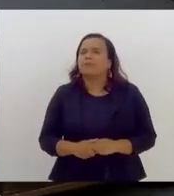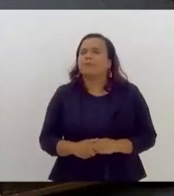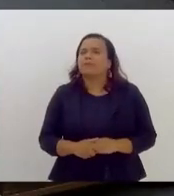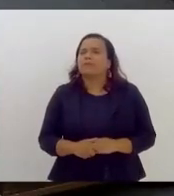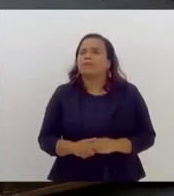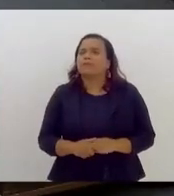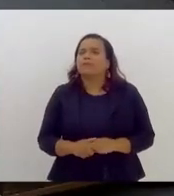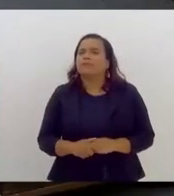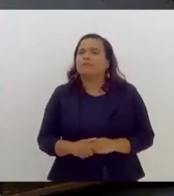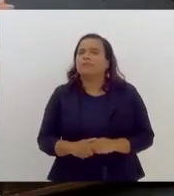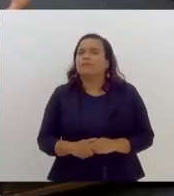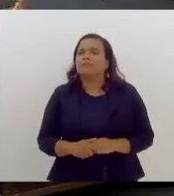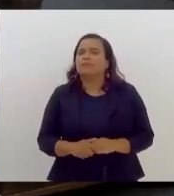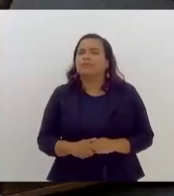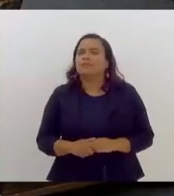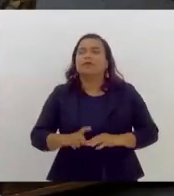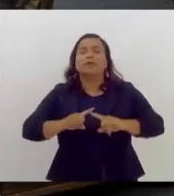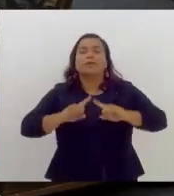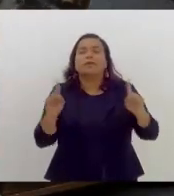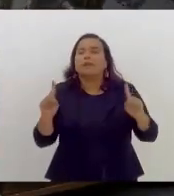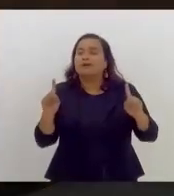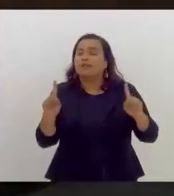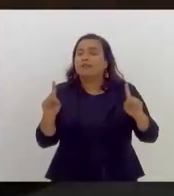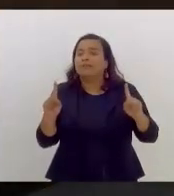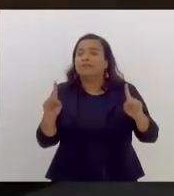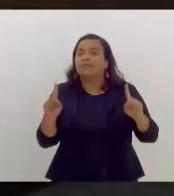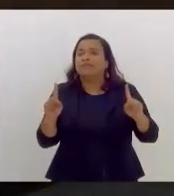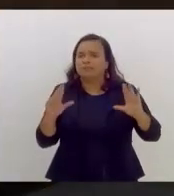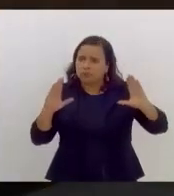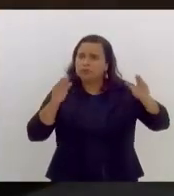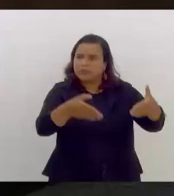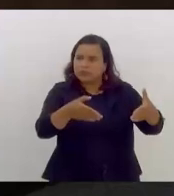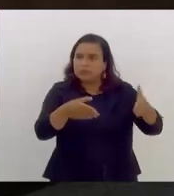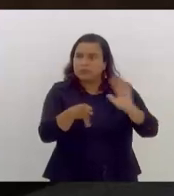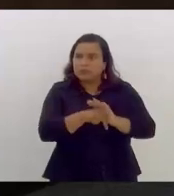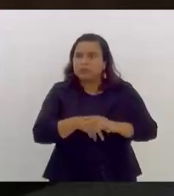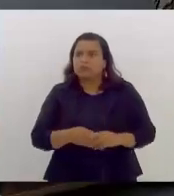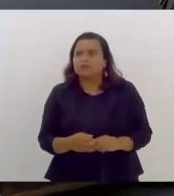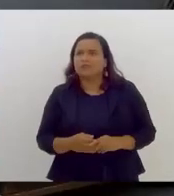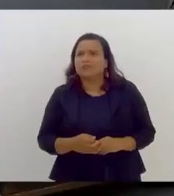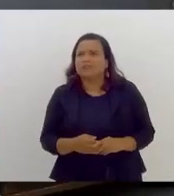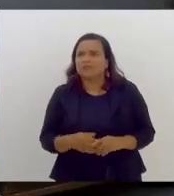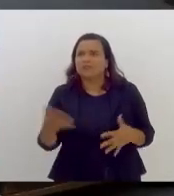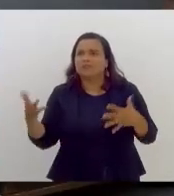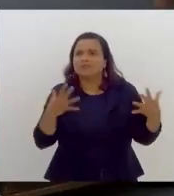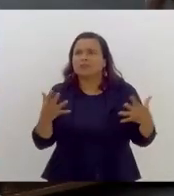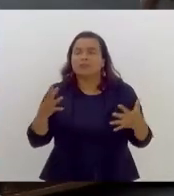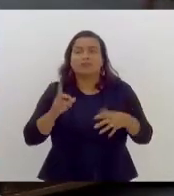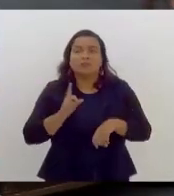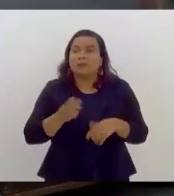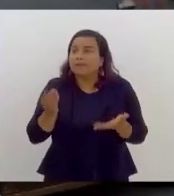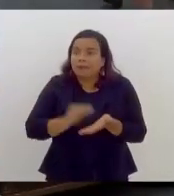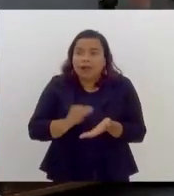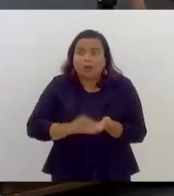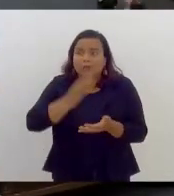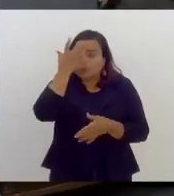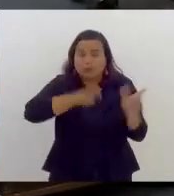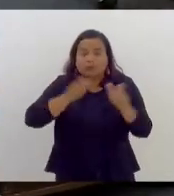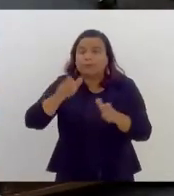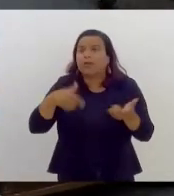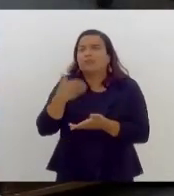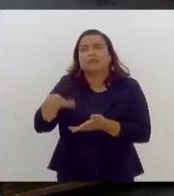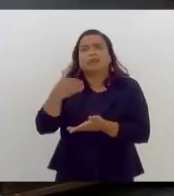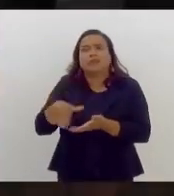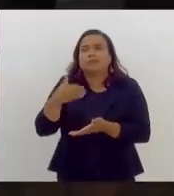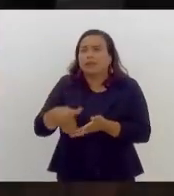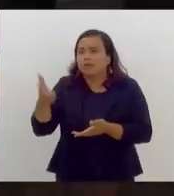só exclusivamente para os artesãos? Para tudo. Hã? Tem que ter. Vossa Excelência me deu um argumento que falta pessoal na Secretaria de